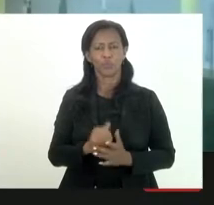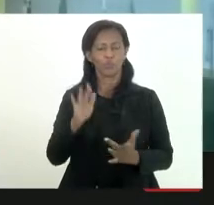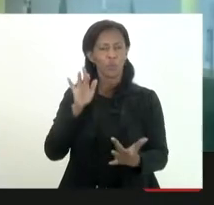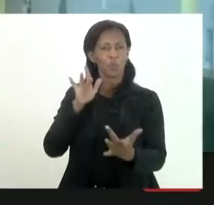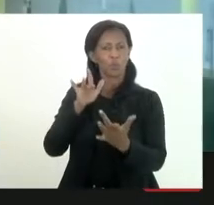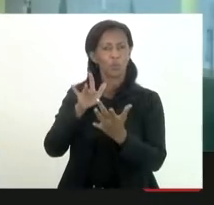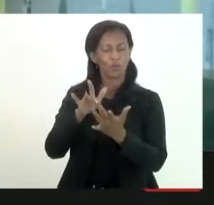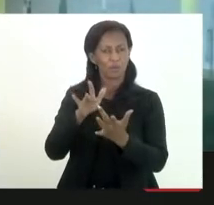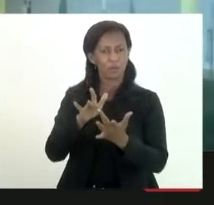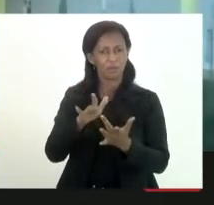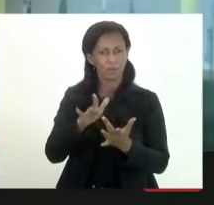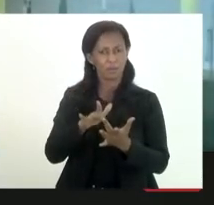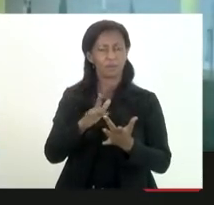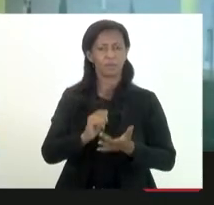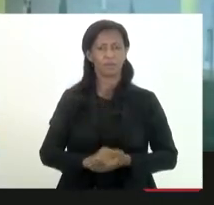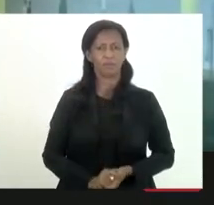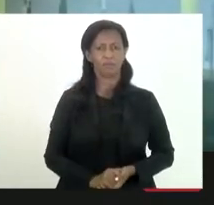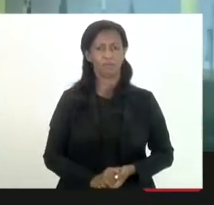contatos,